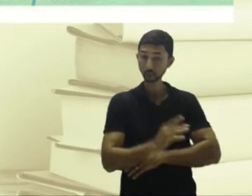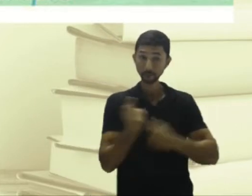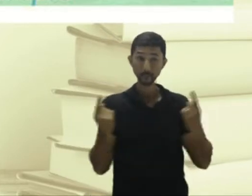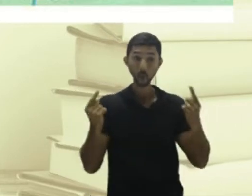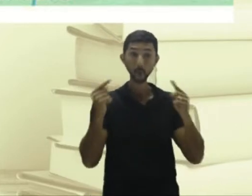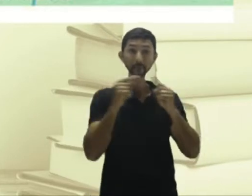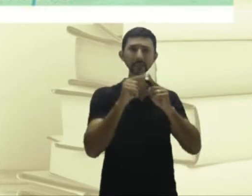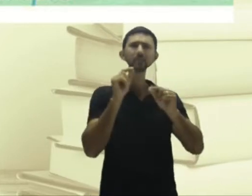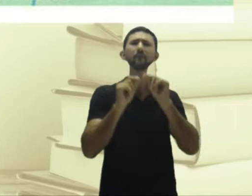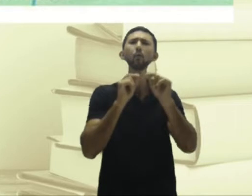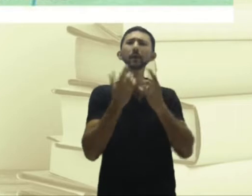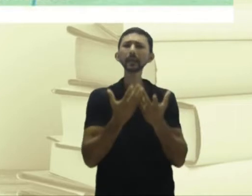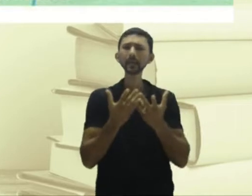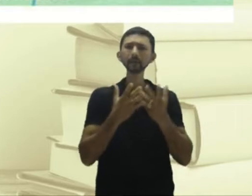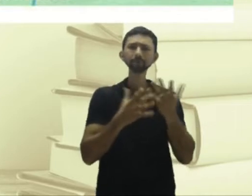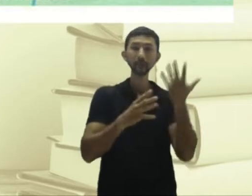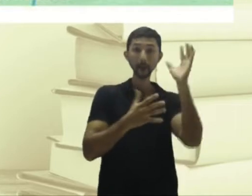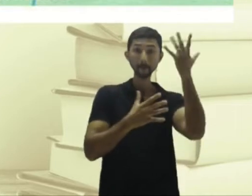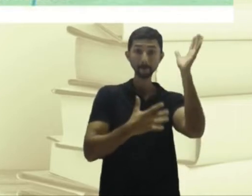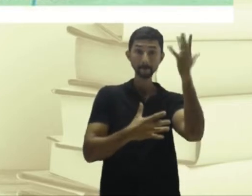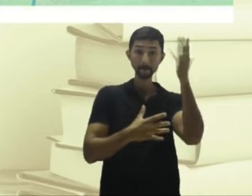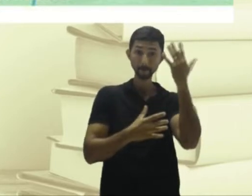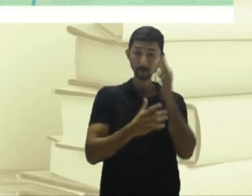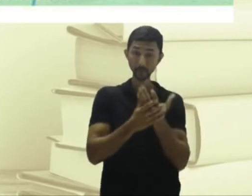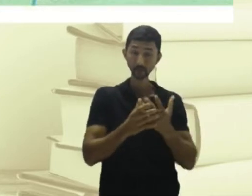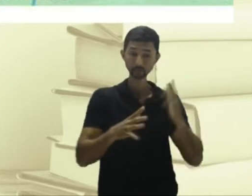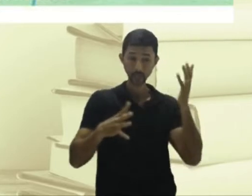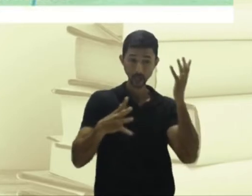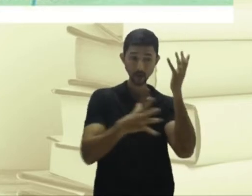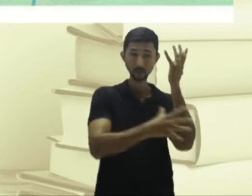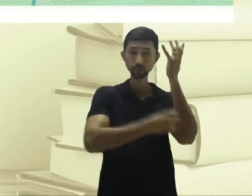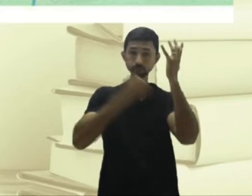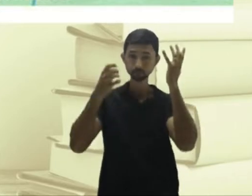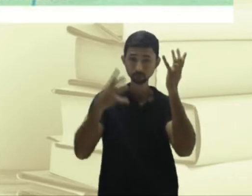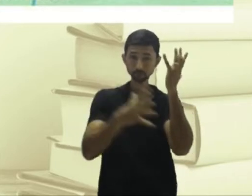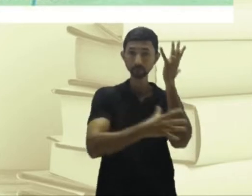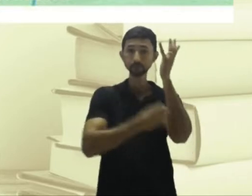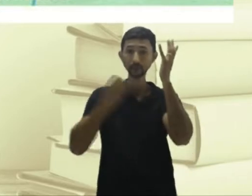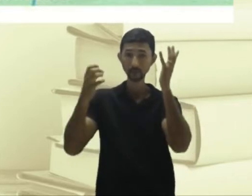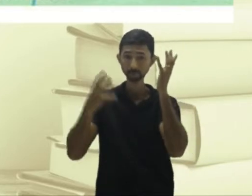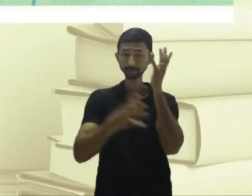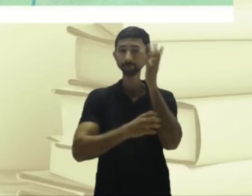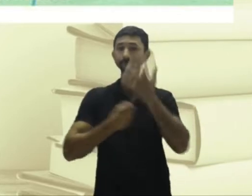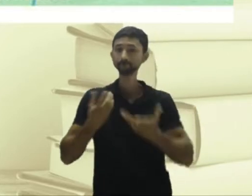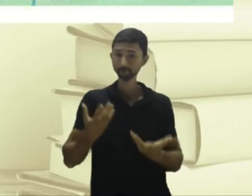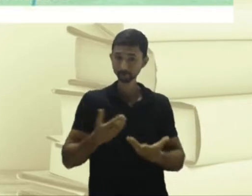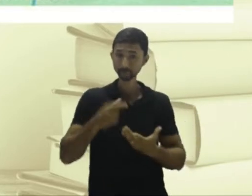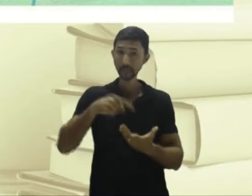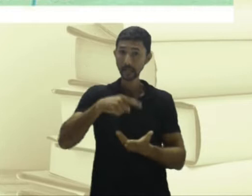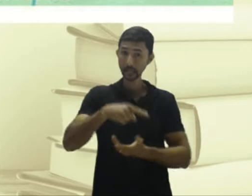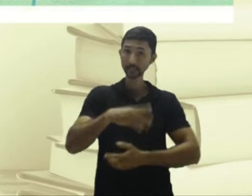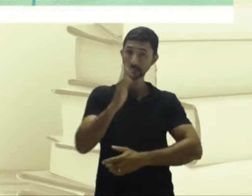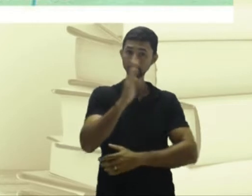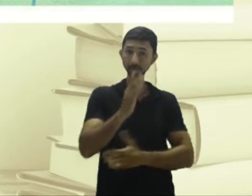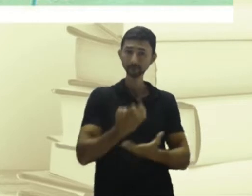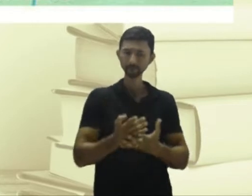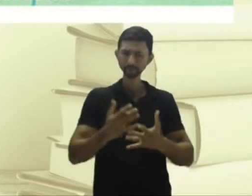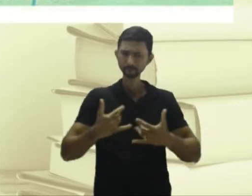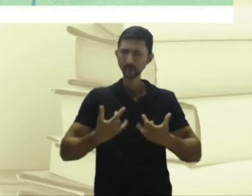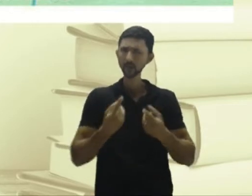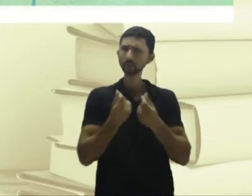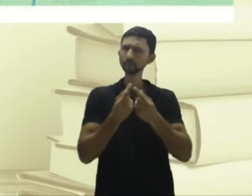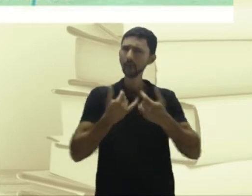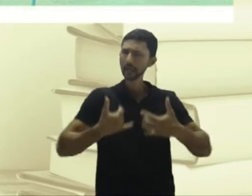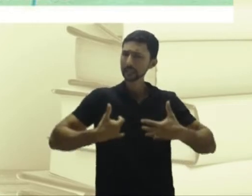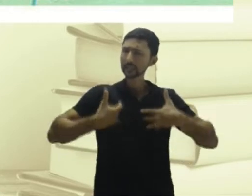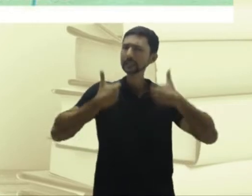objetivo de retirar aqui do Brasil, das terras ocupadas pelos portugueses, riquezas.